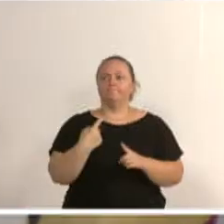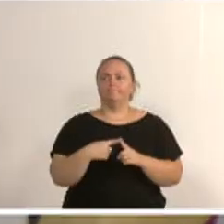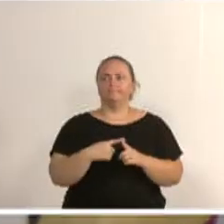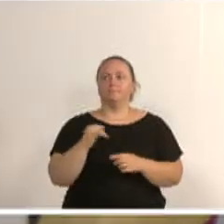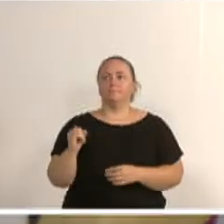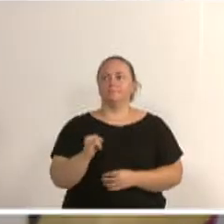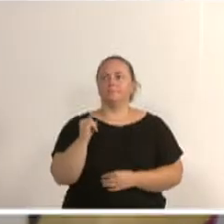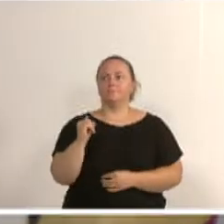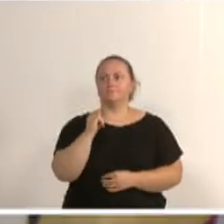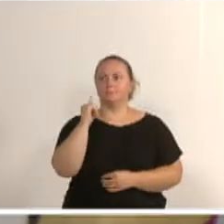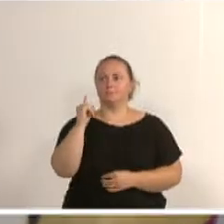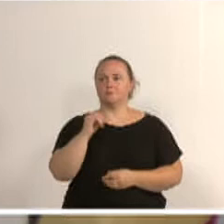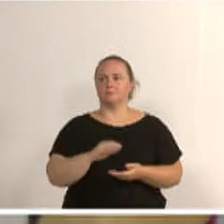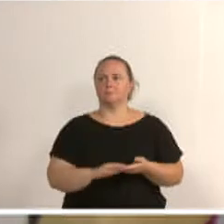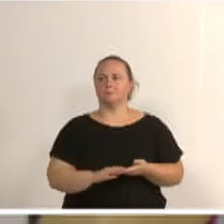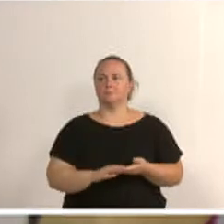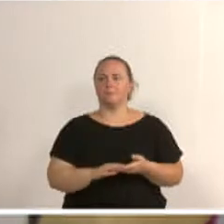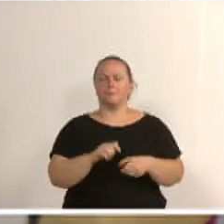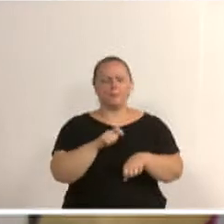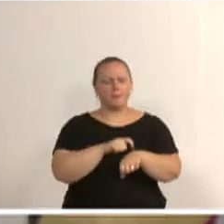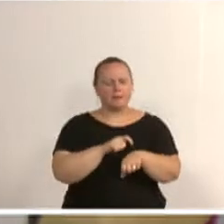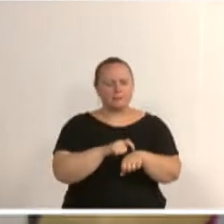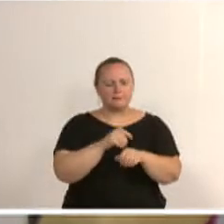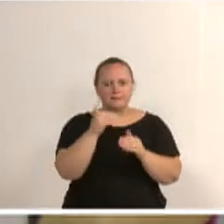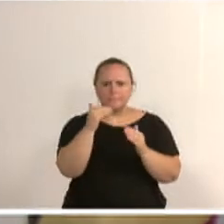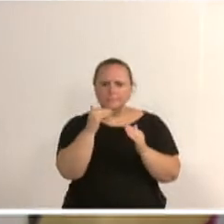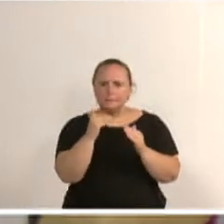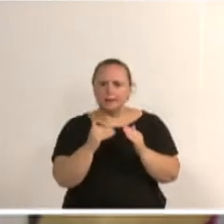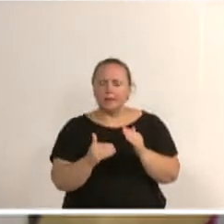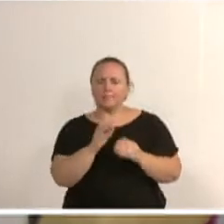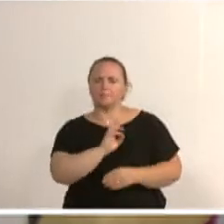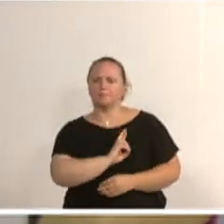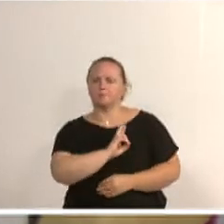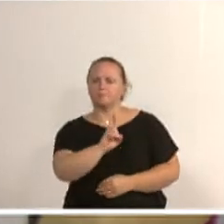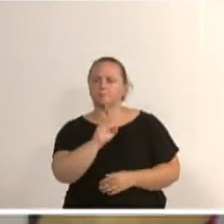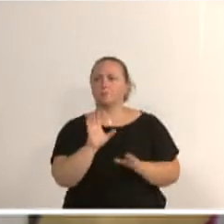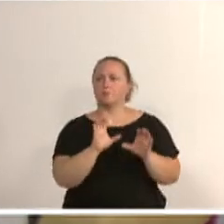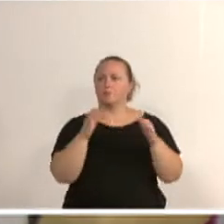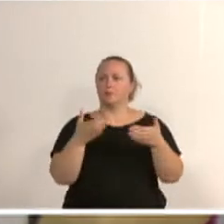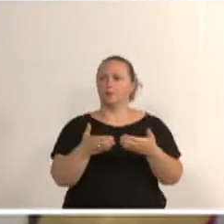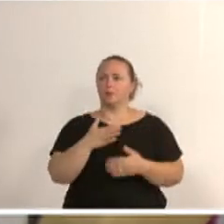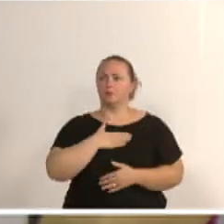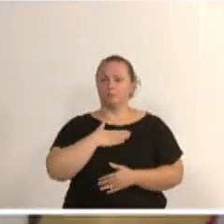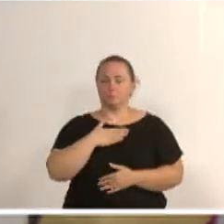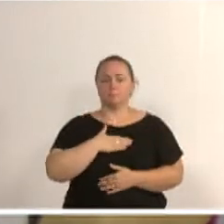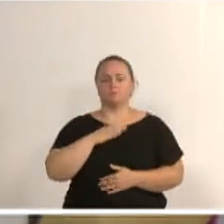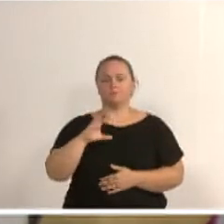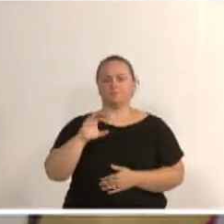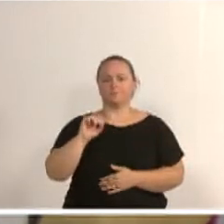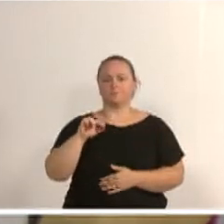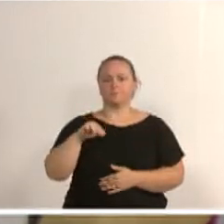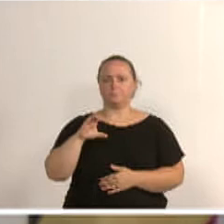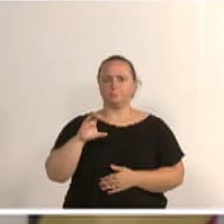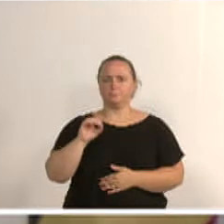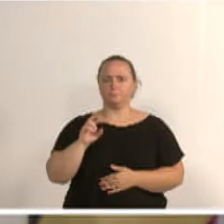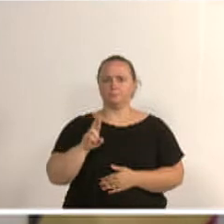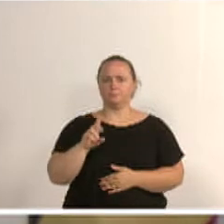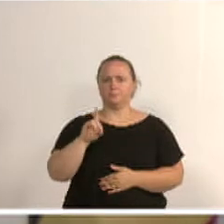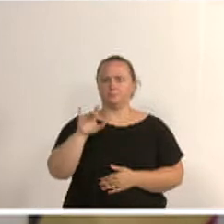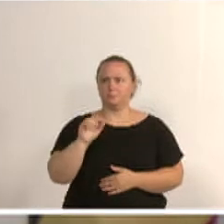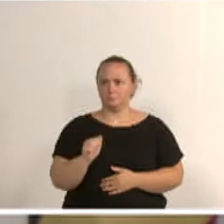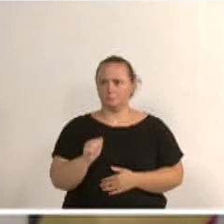Uma oportunidade dessa, cada minuto, representando a comunidade, a minha comunidade de Concórdia, eu vou fazer valer ouro,